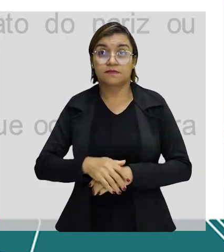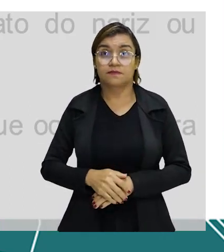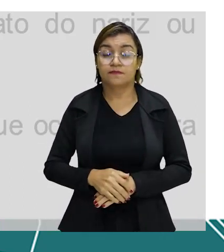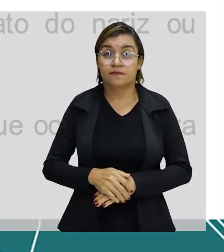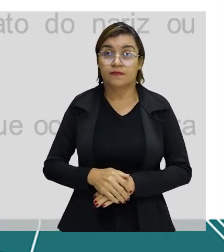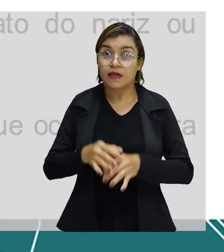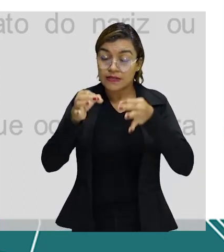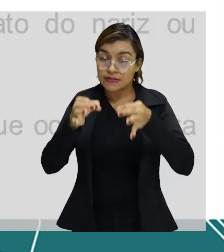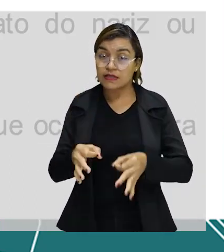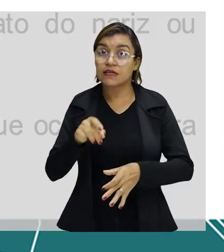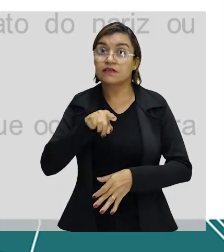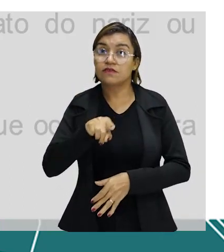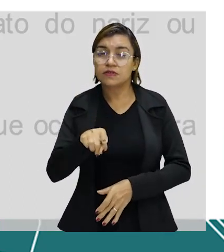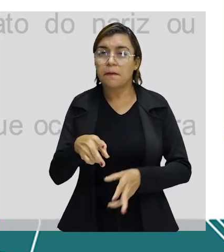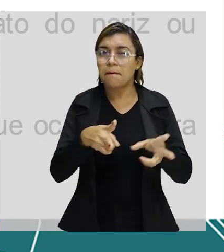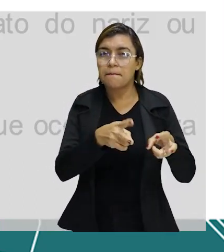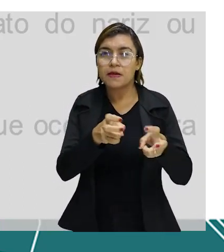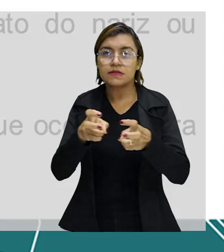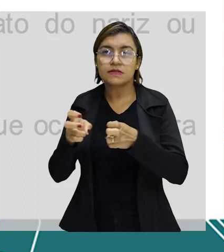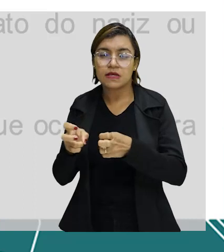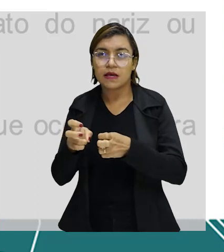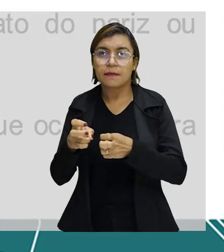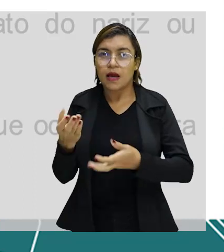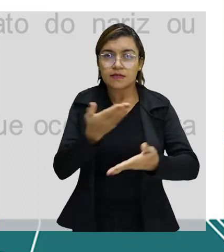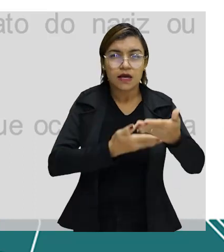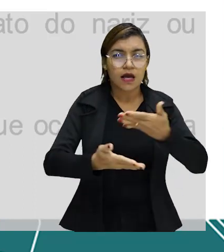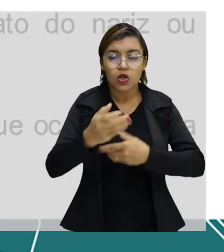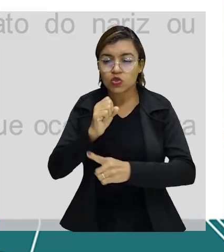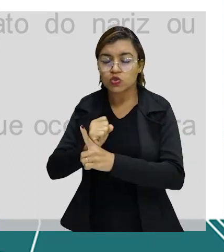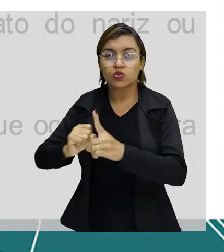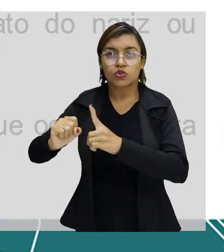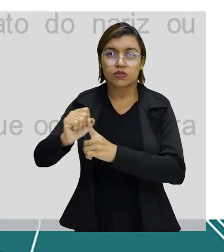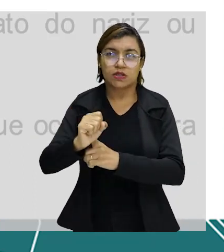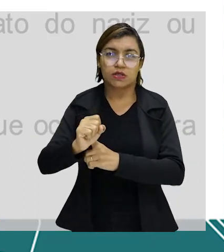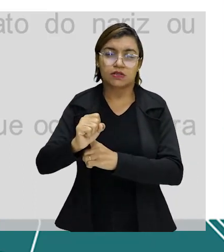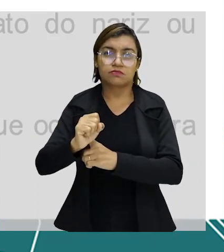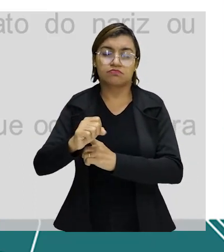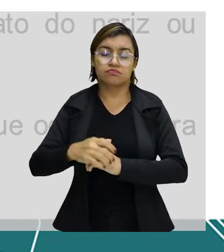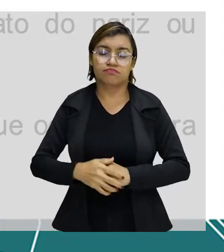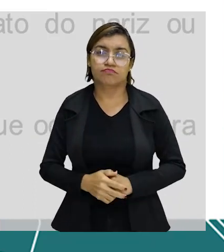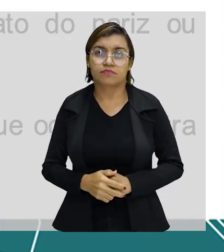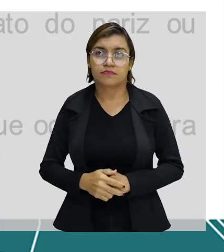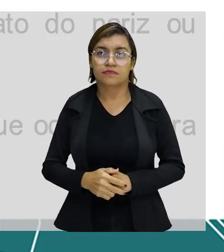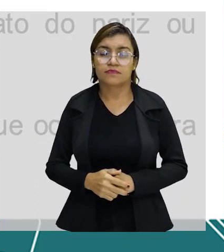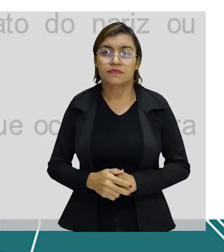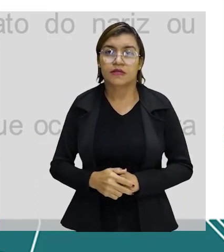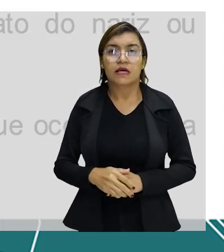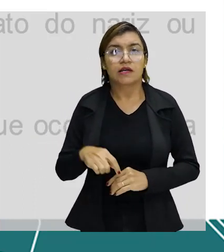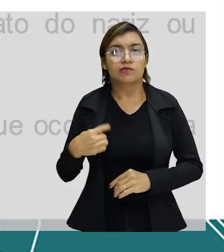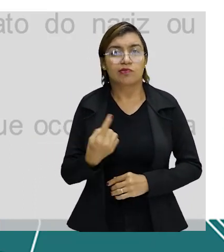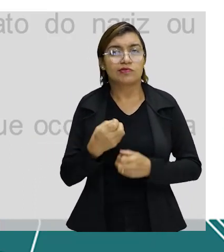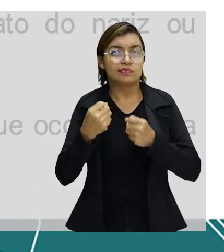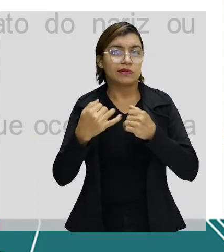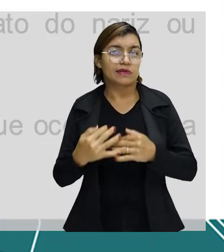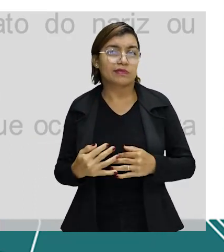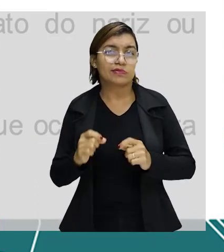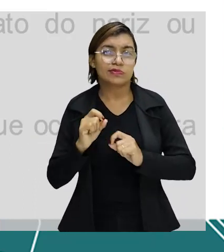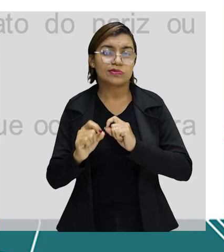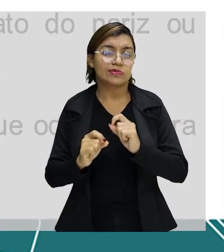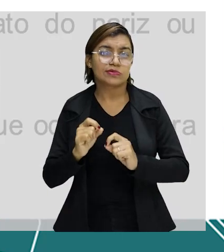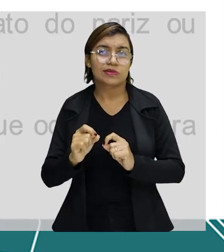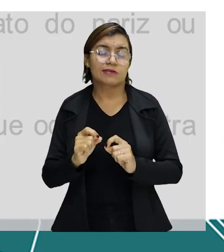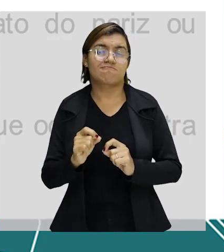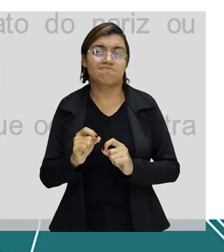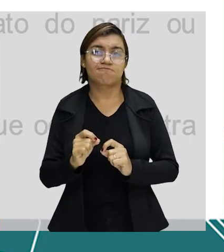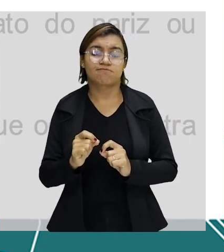consegue facilmente perceber nas relações sociais. E isso não é uma coisa boa, né? A gente está dizendo isso, mas no sentido de